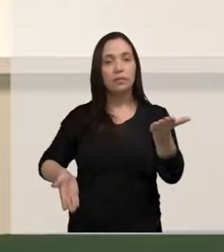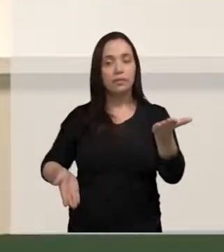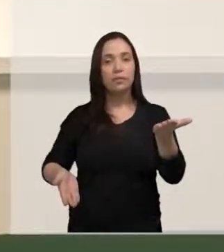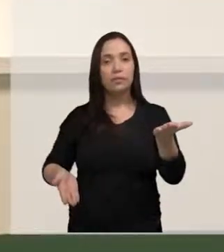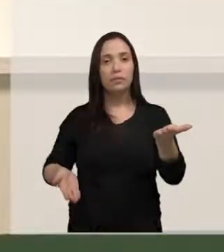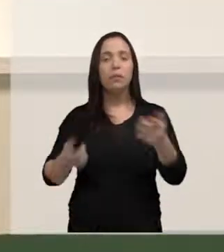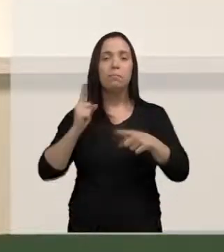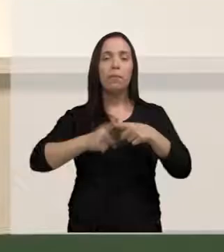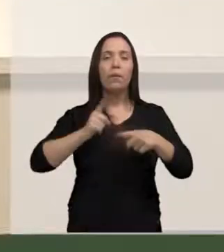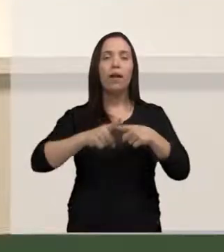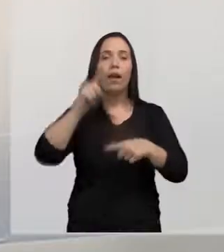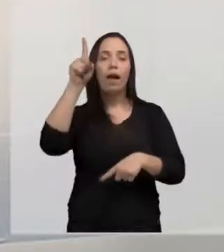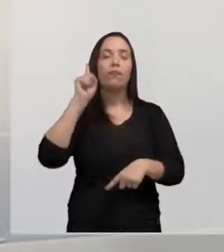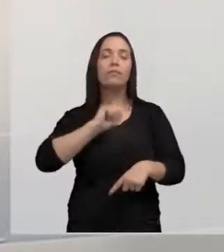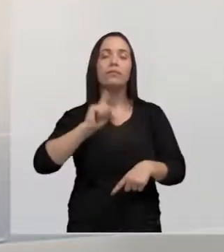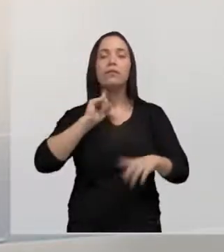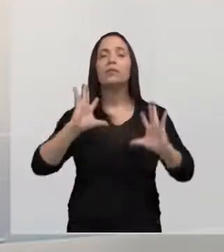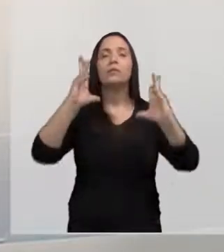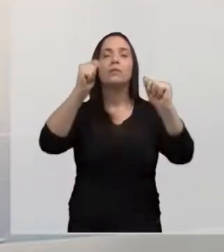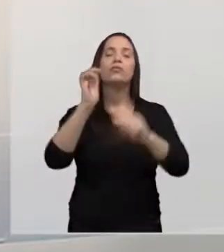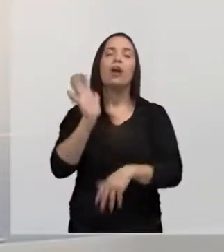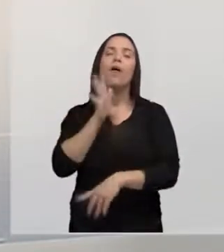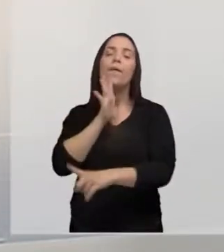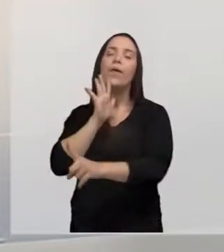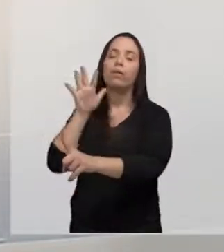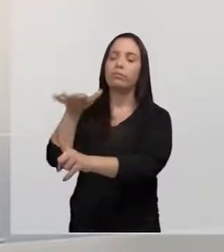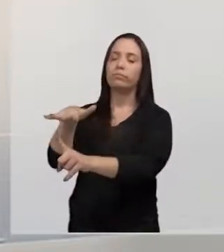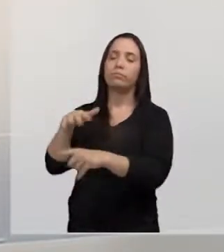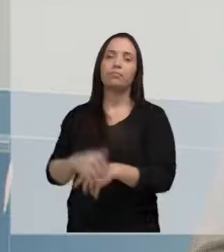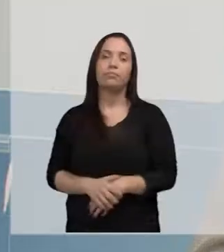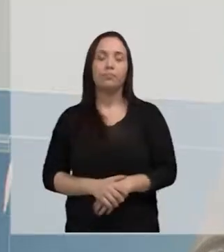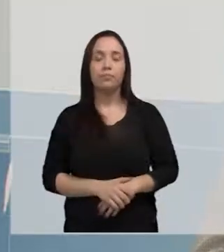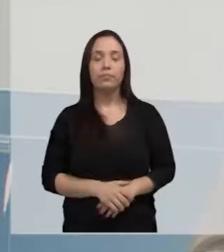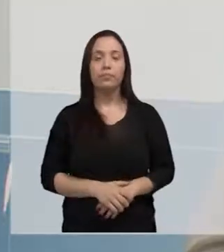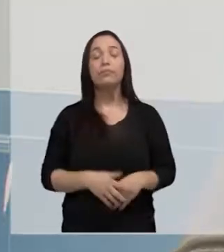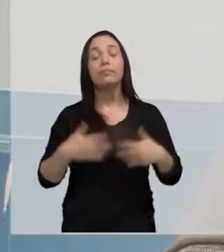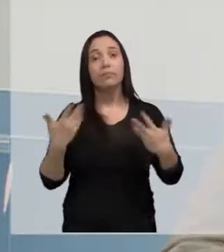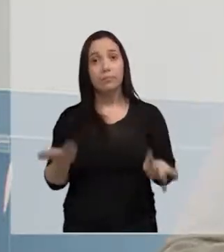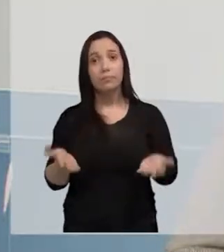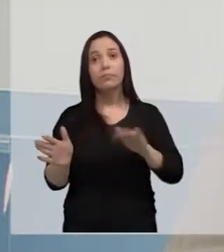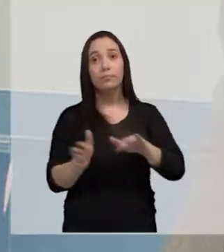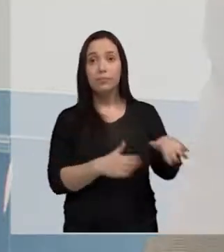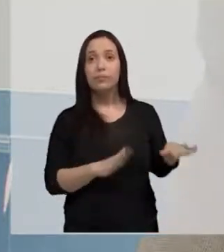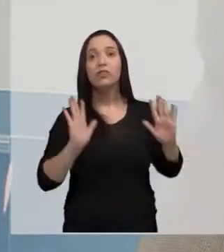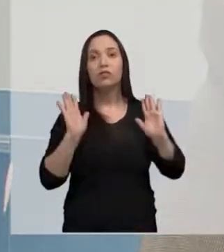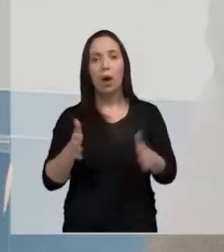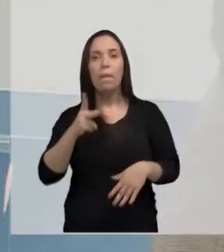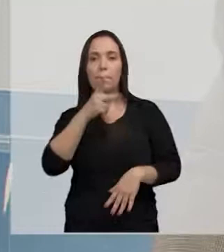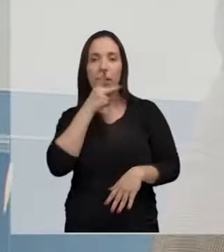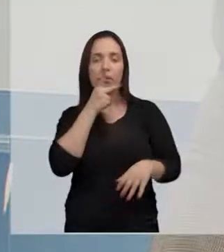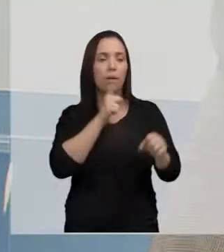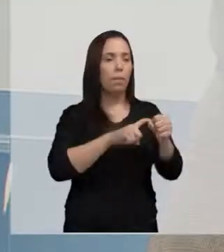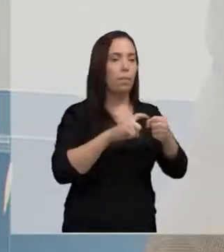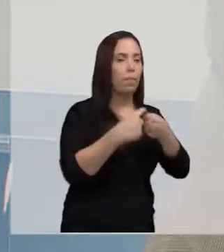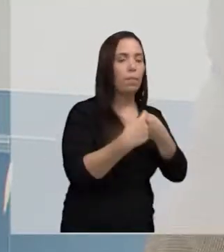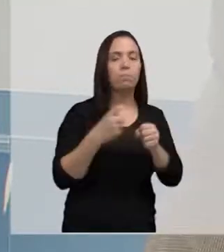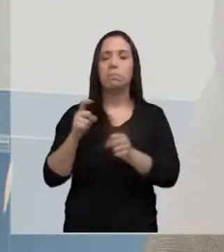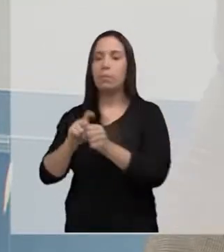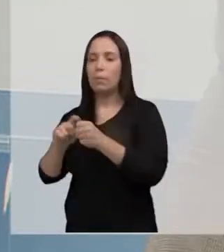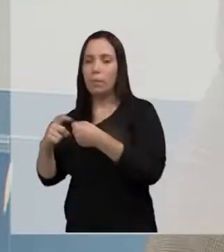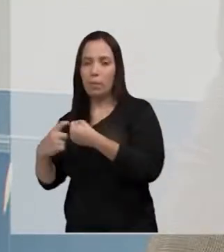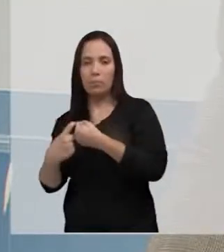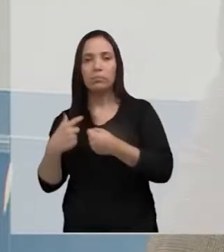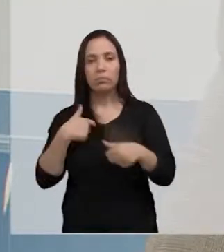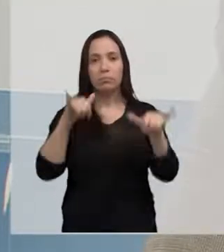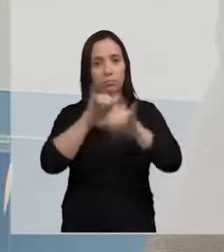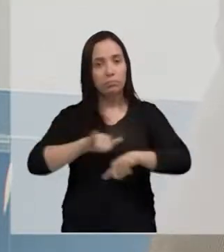o Mineiro já sabia coisas que a gente só veio descobrir depois. Agora, deixa eu lembrar aqui. Já foi definido todos os partidos. Vamos